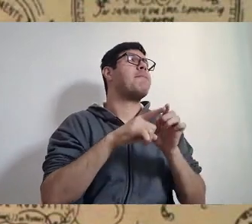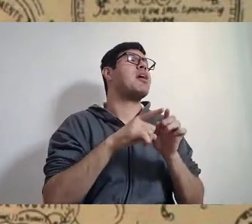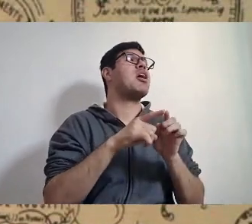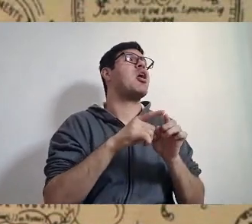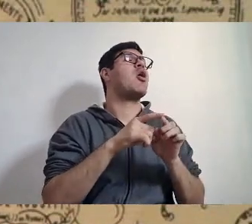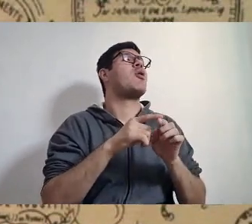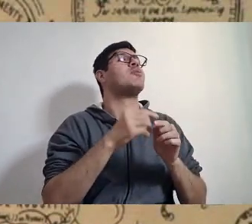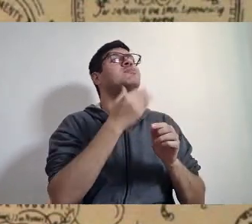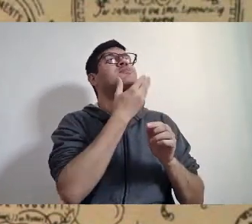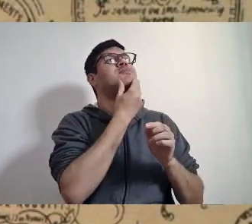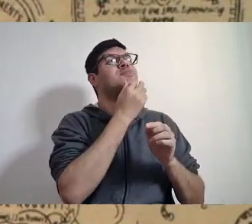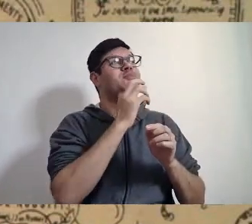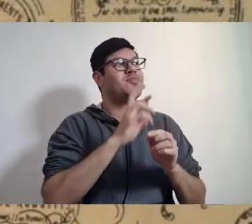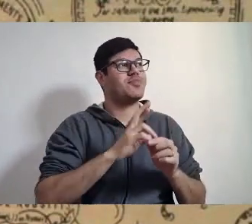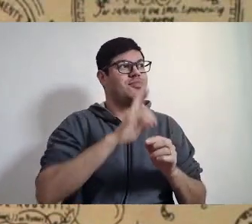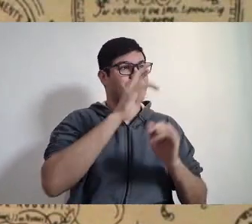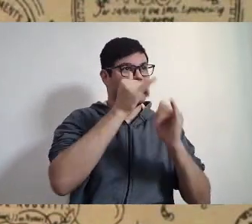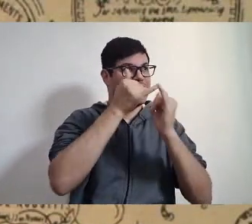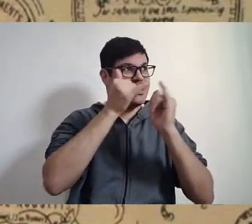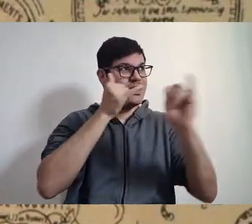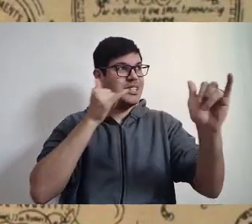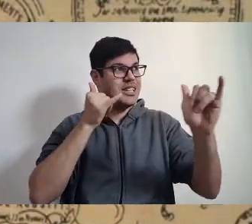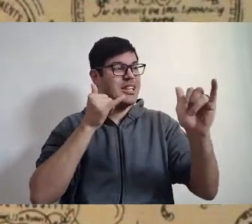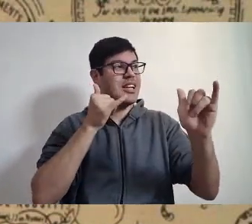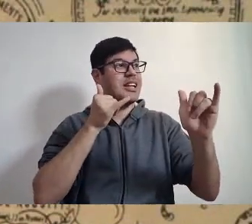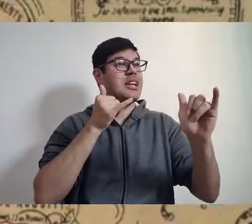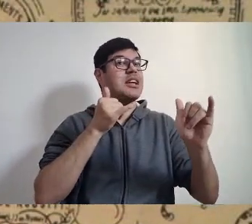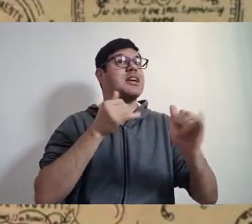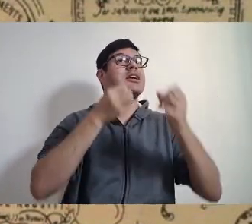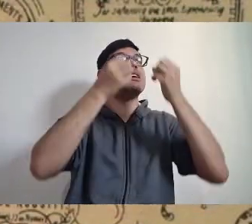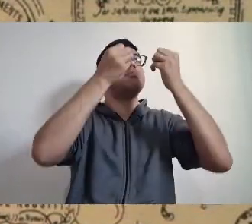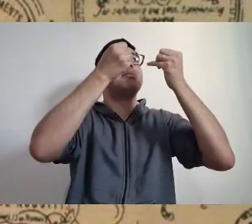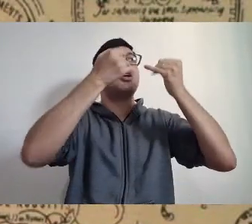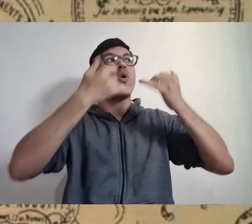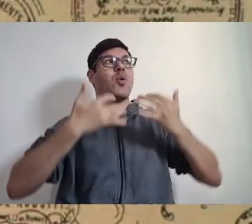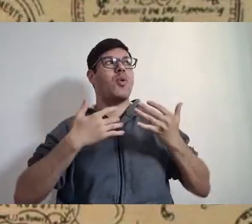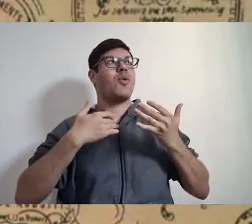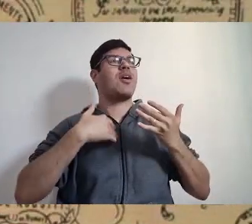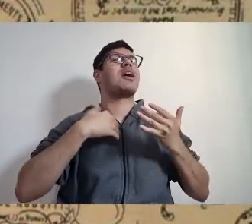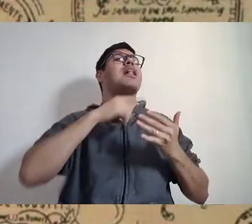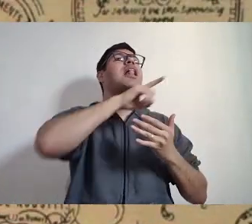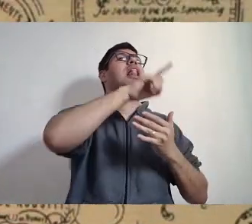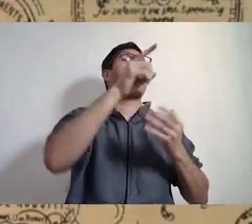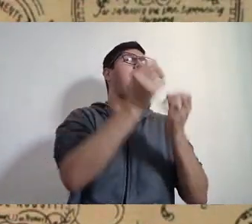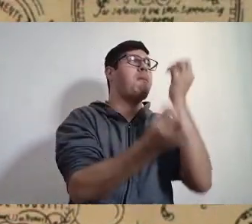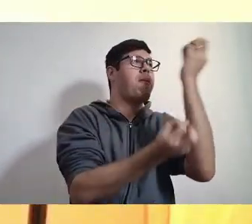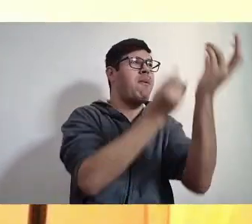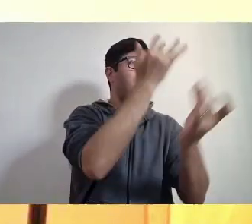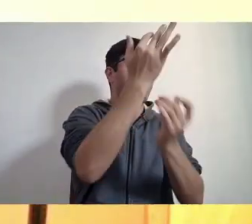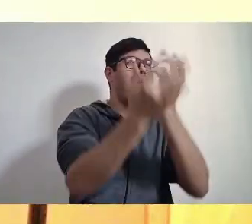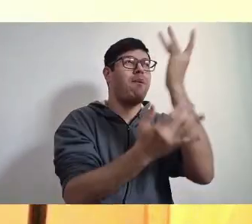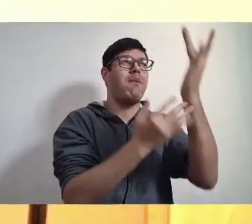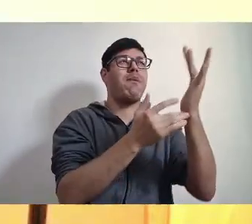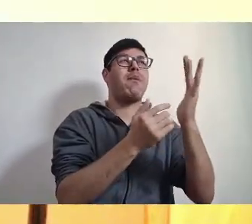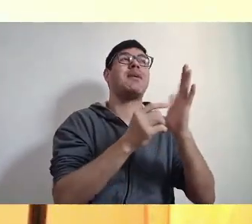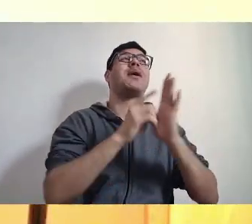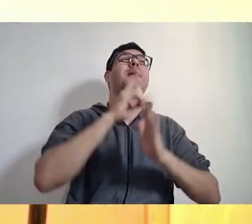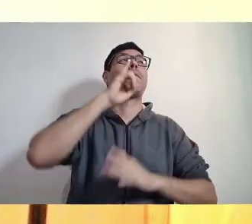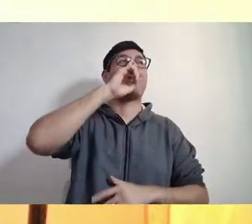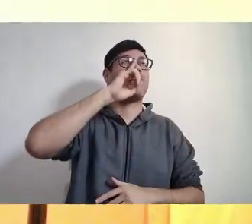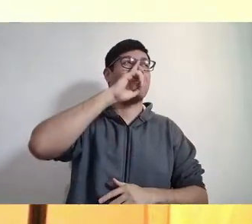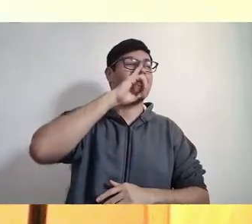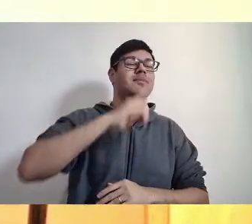para avaliar lá a Câmara também, disse também que o risco de incêndio do plenário é muito grande. Ali tem também uma outra